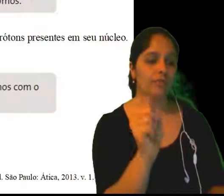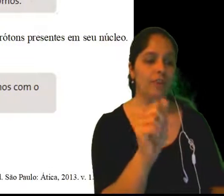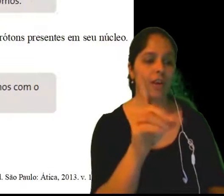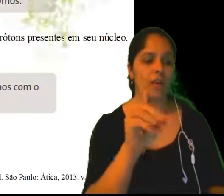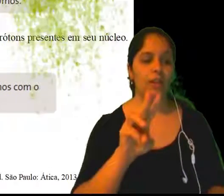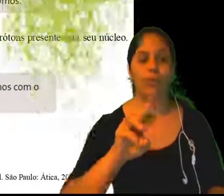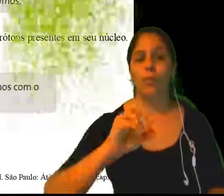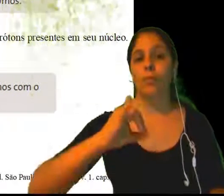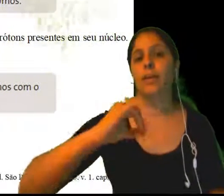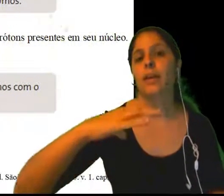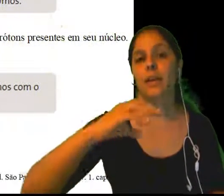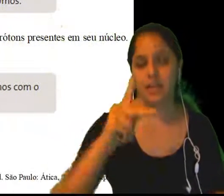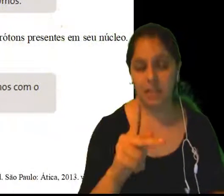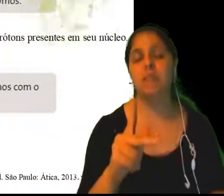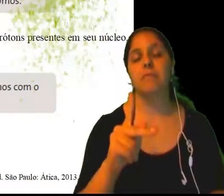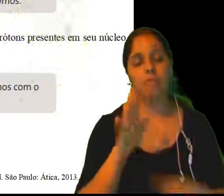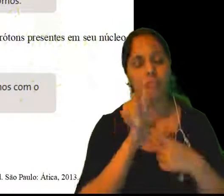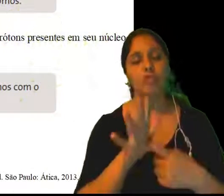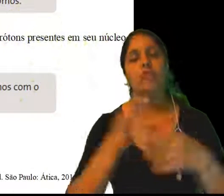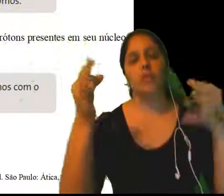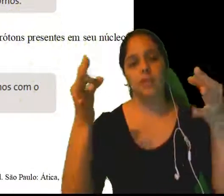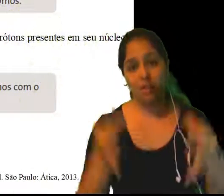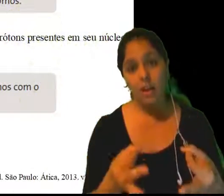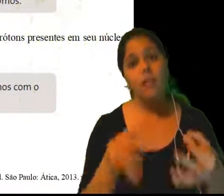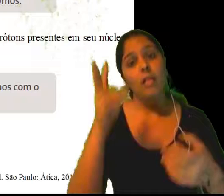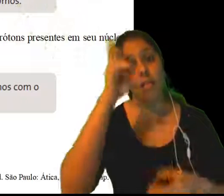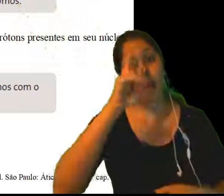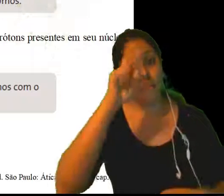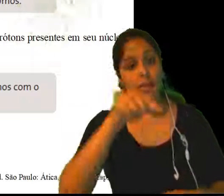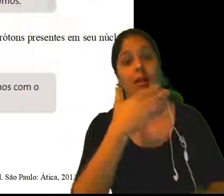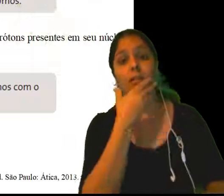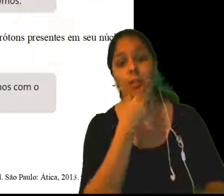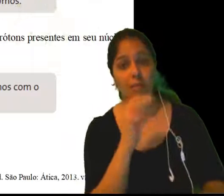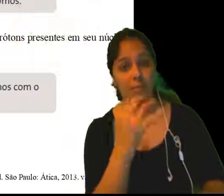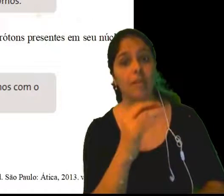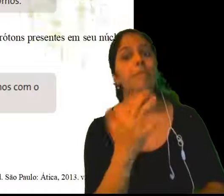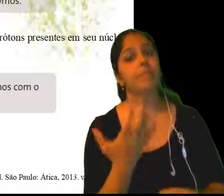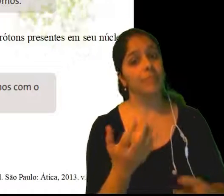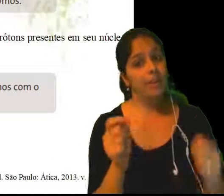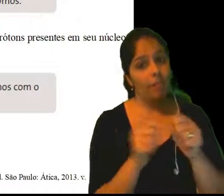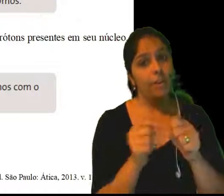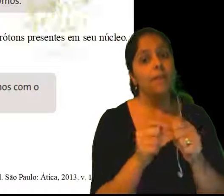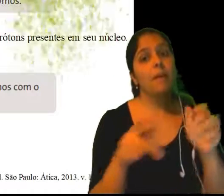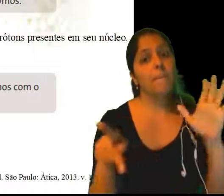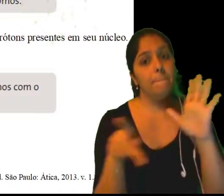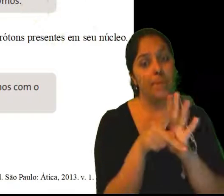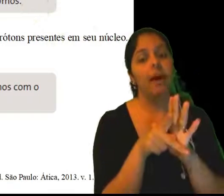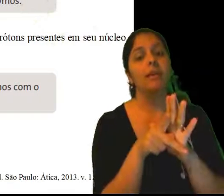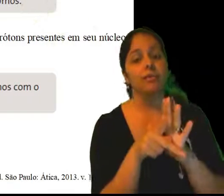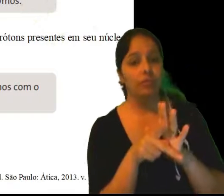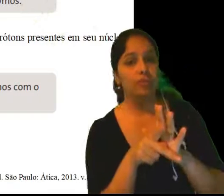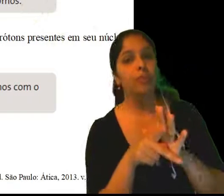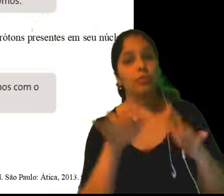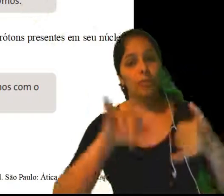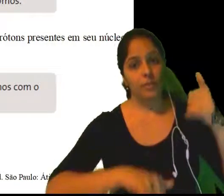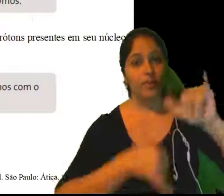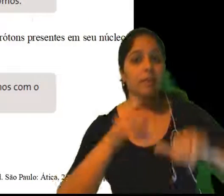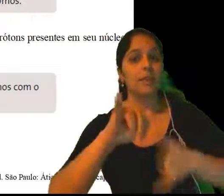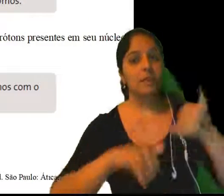confirmou essa hipótese. Lembrando que Chadwick fazia parte da equipe de pesquisas de